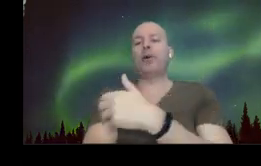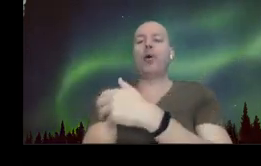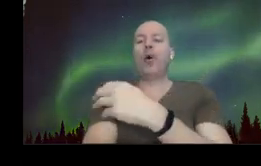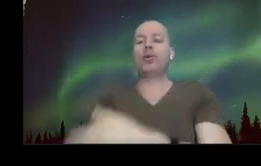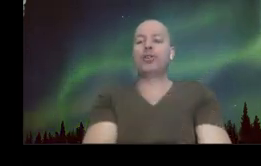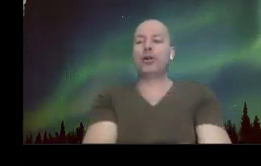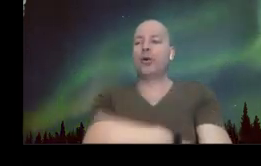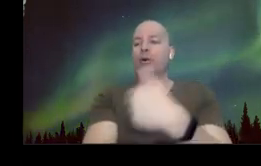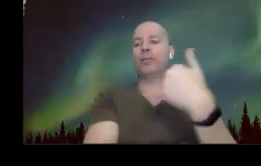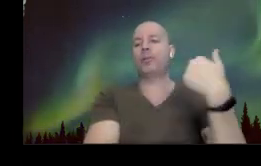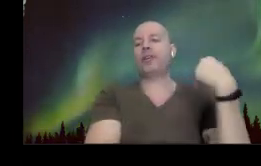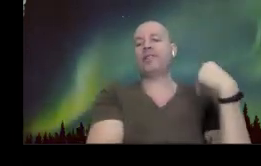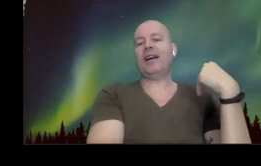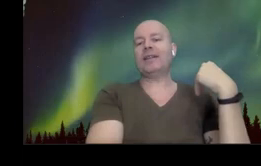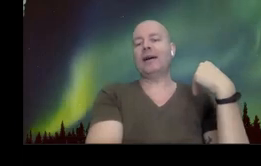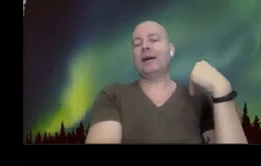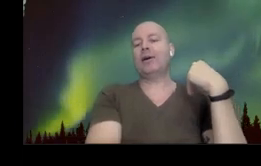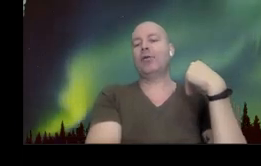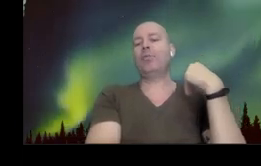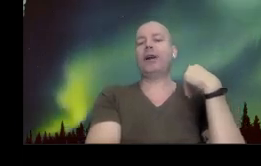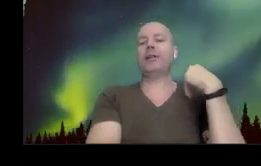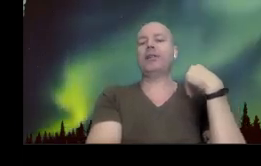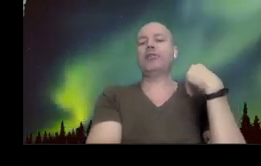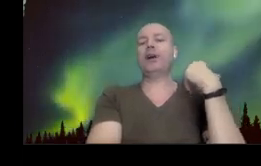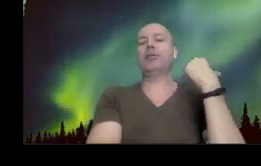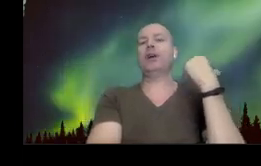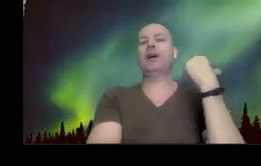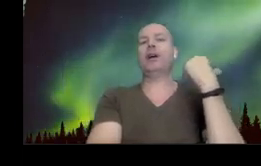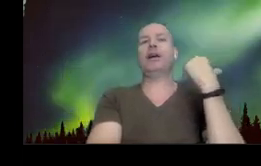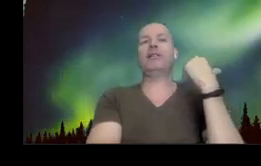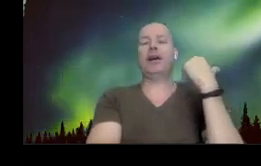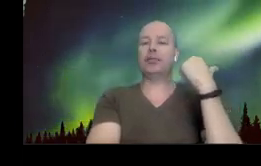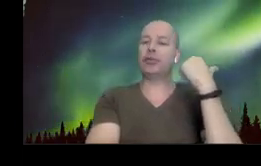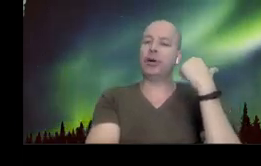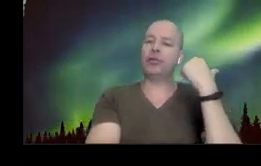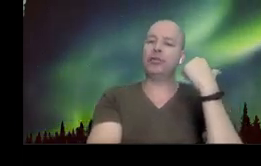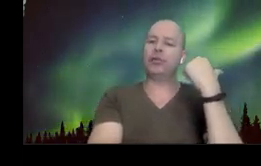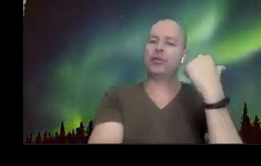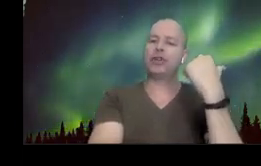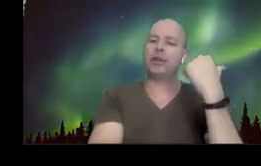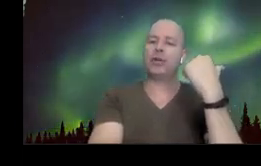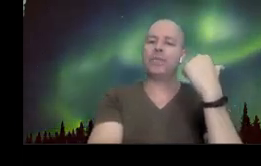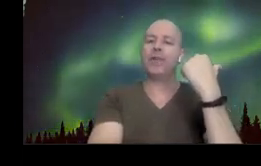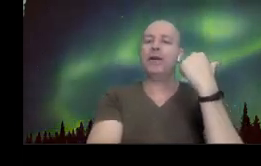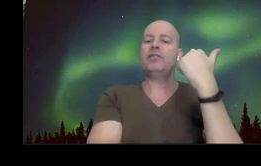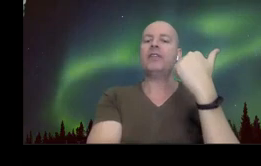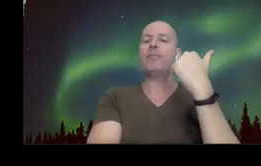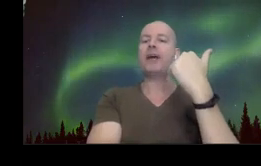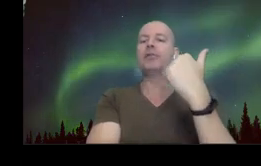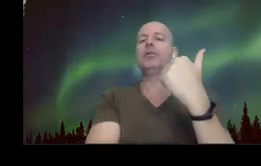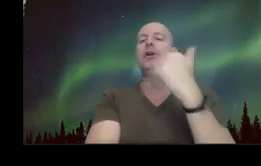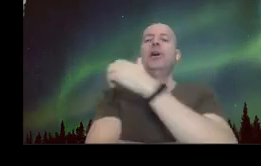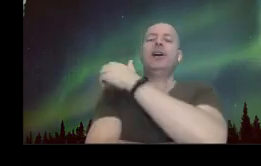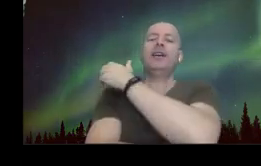por exemplo, hoje ou a semana passada, o Parque Nacional da Serra dos Órgãos, no Rio de Janeiro,